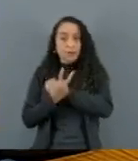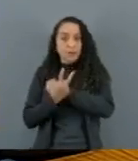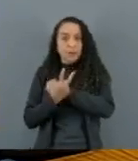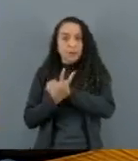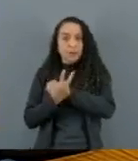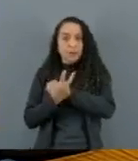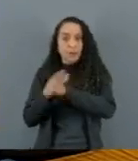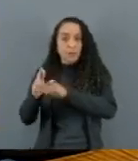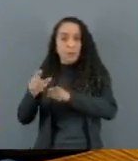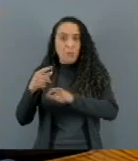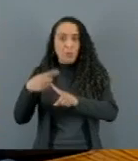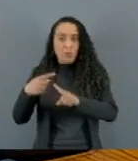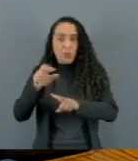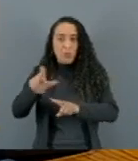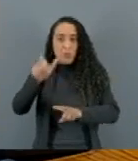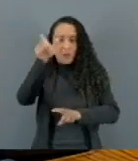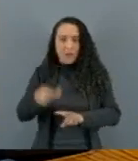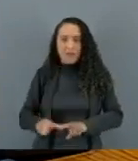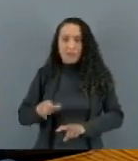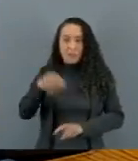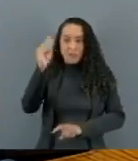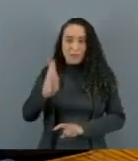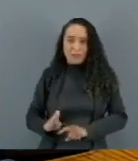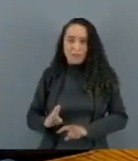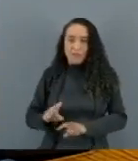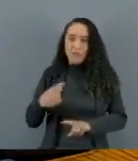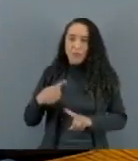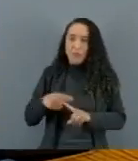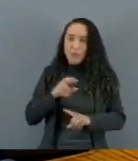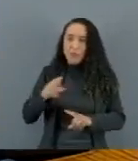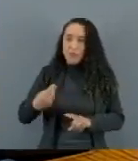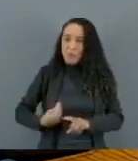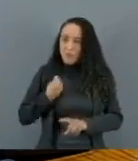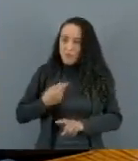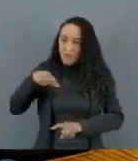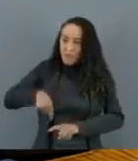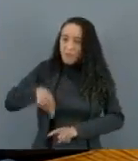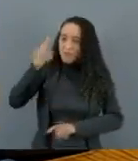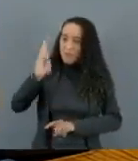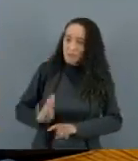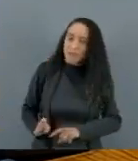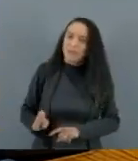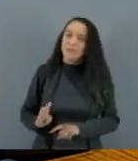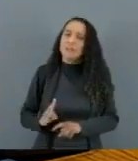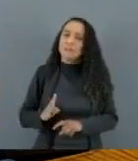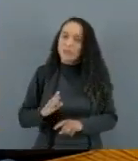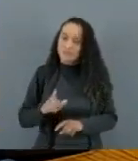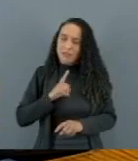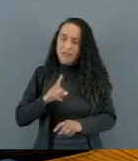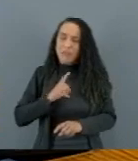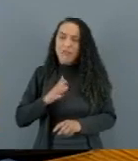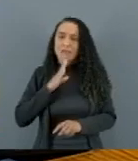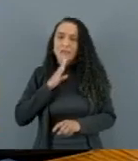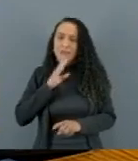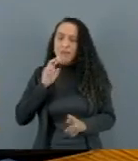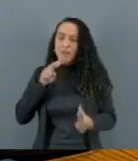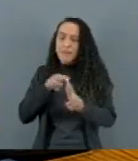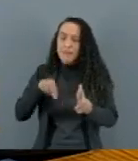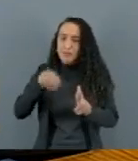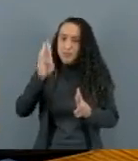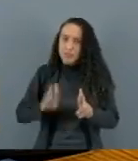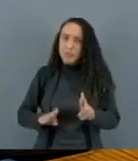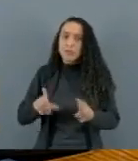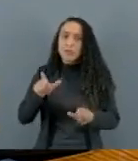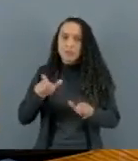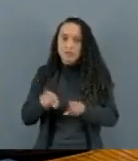cidadão brasileiro, apesar de viver a vida do país, ter conhecimento das referências do país, ter inclusive